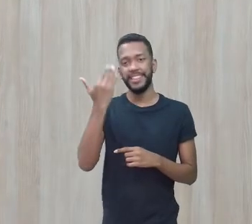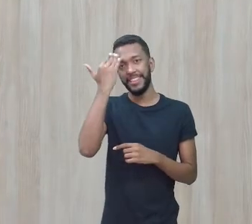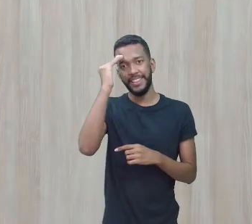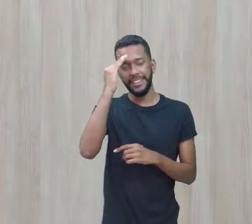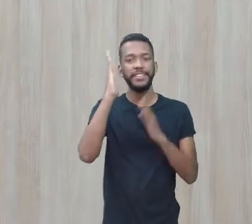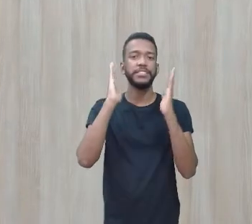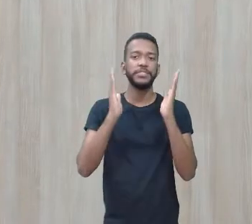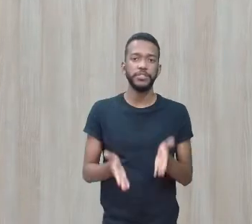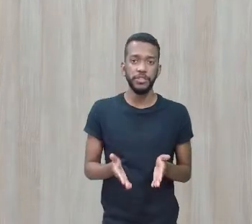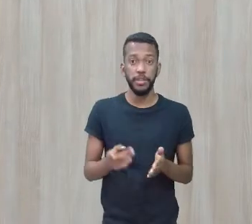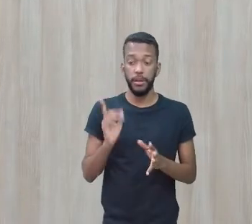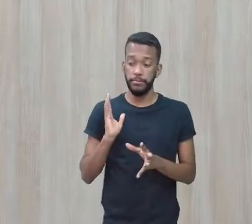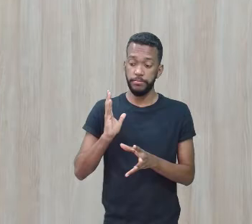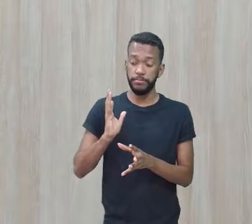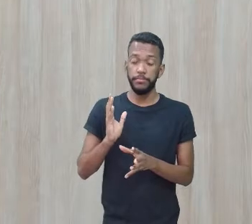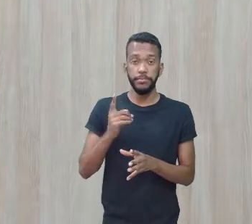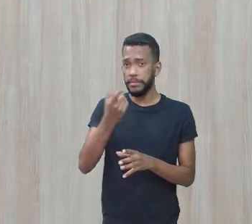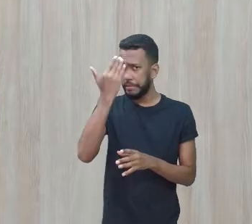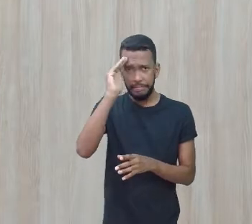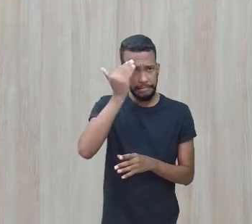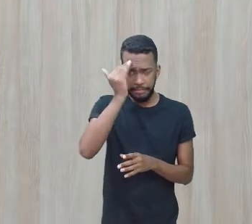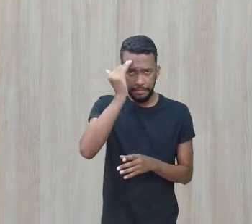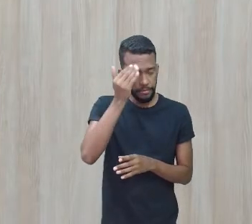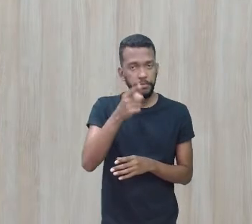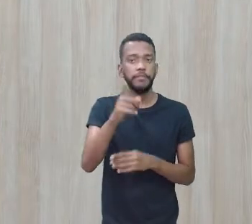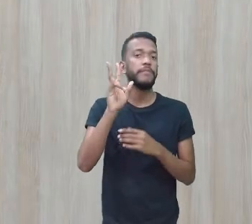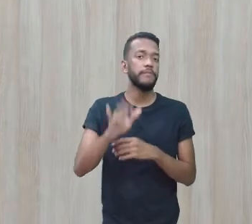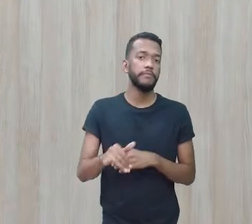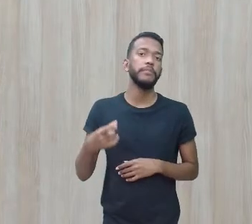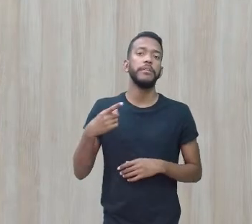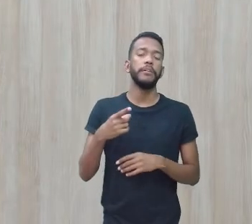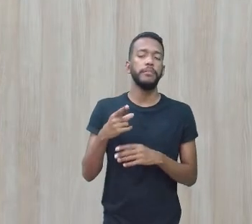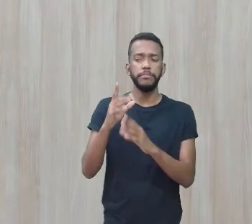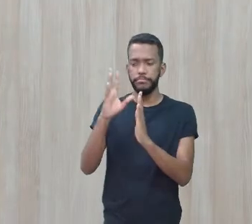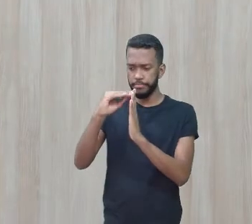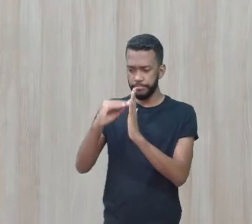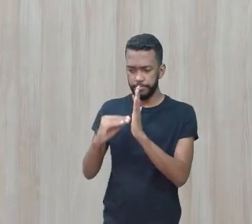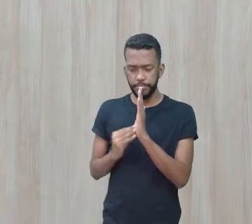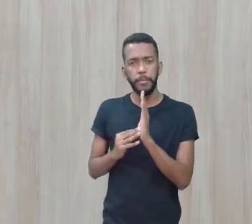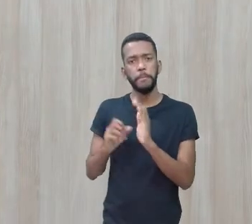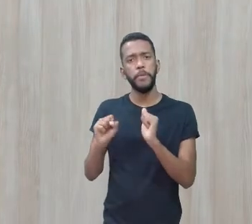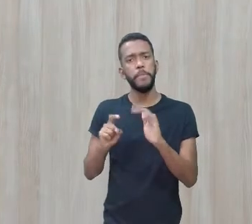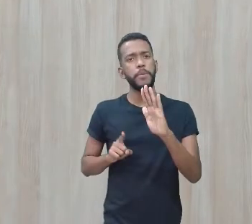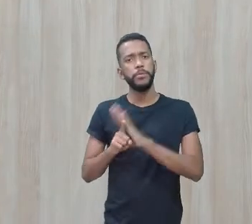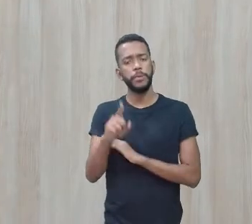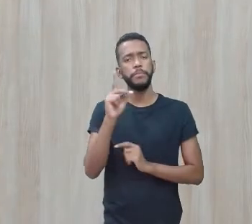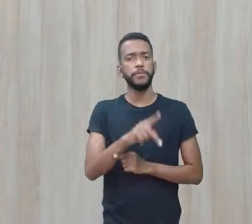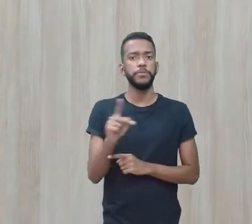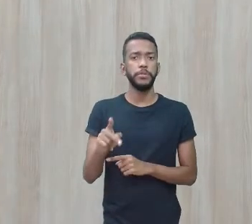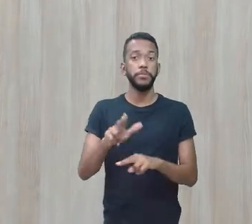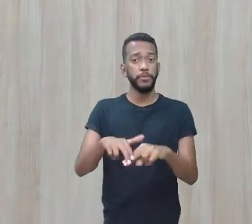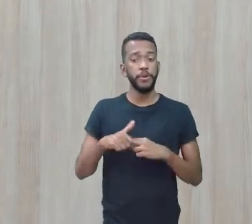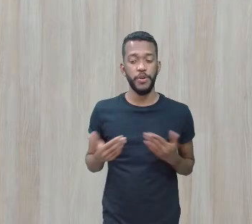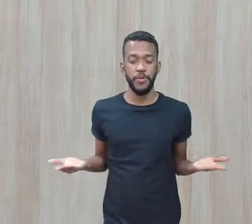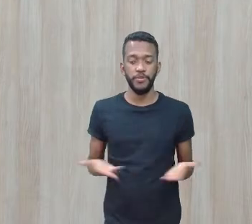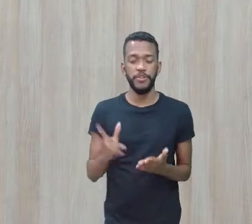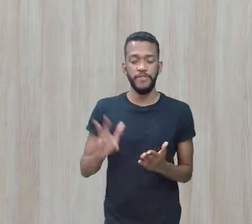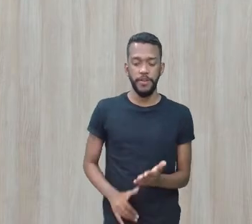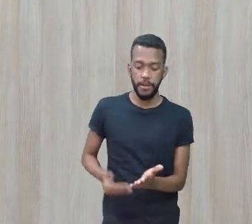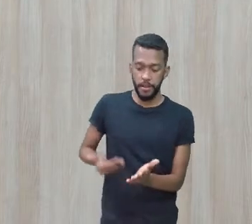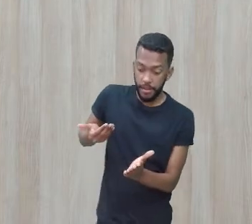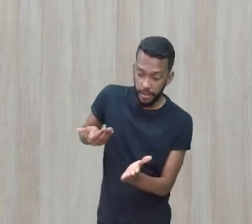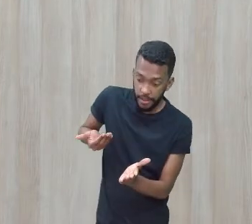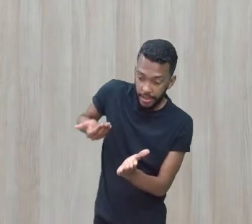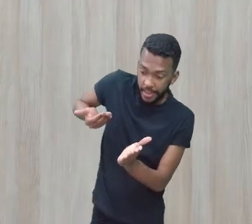revisar depois. E o que você não for entendendo, você vai anotando para perguntar para o professor, tá bom? Afinal de contas, aqui a gente dá o pontapé